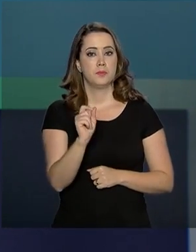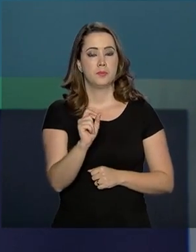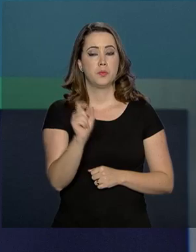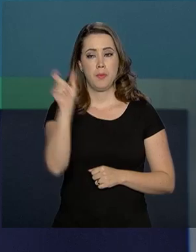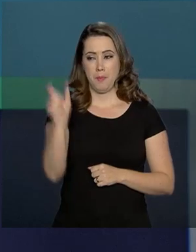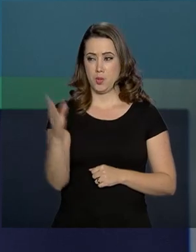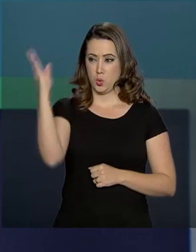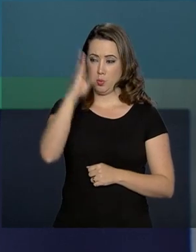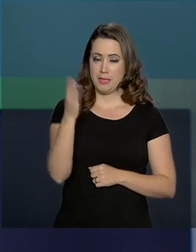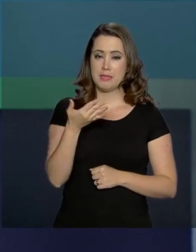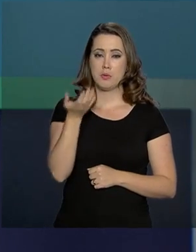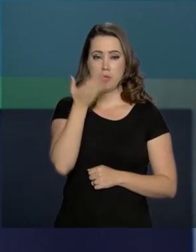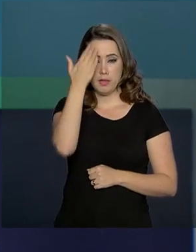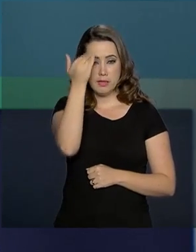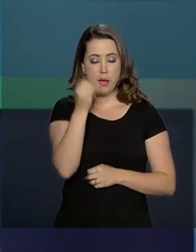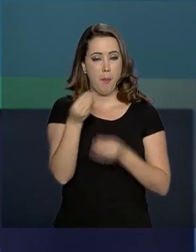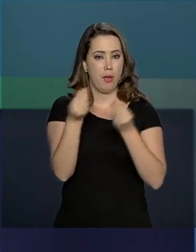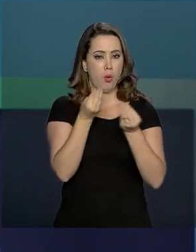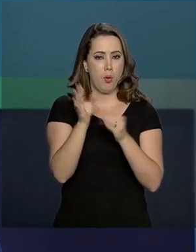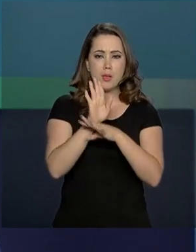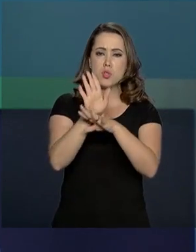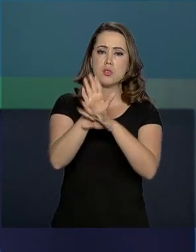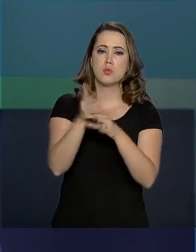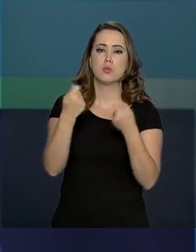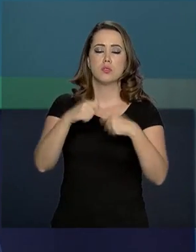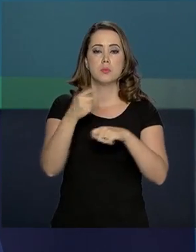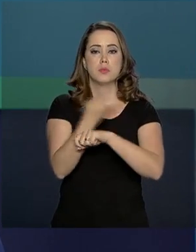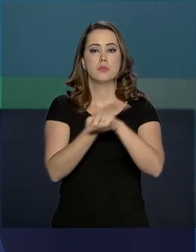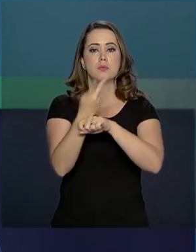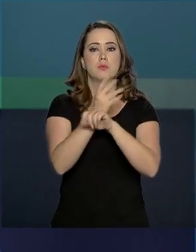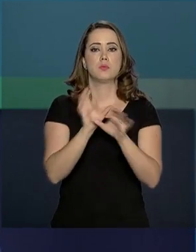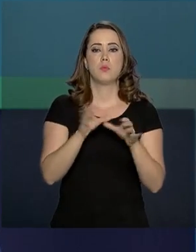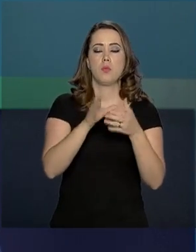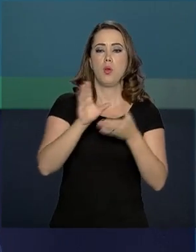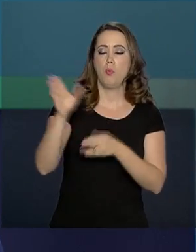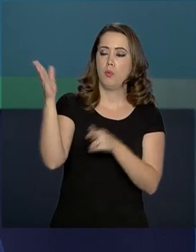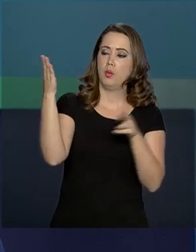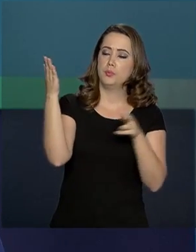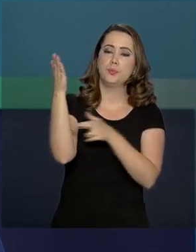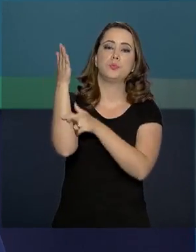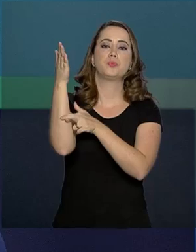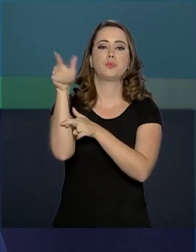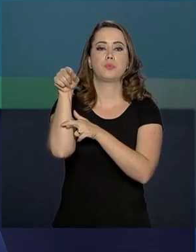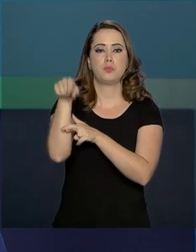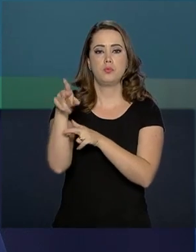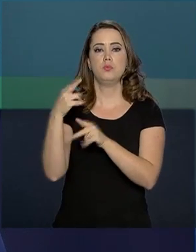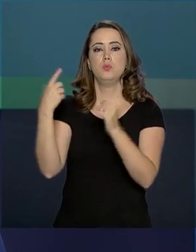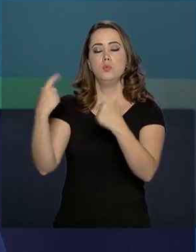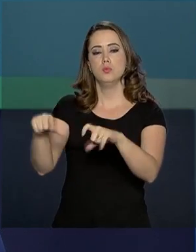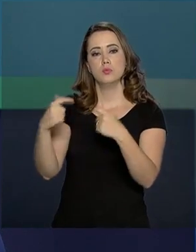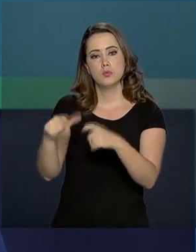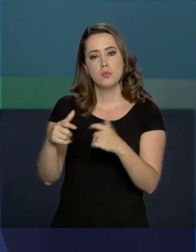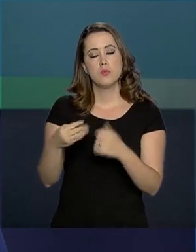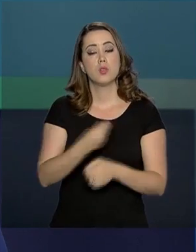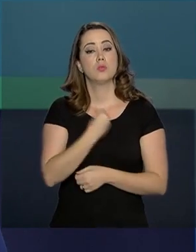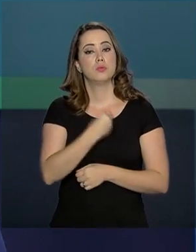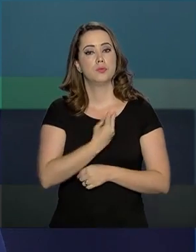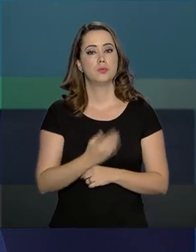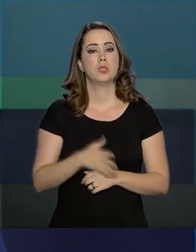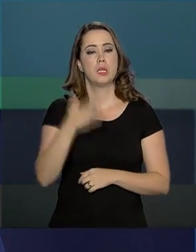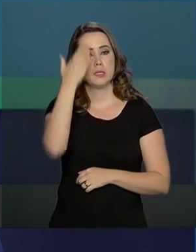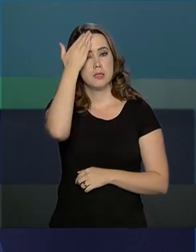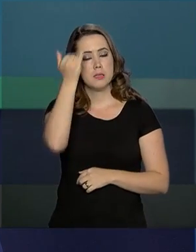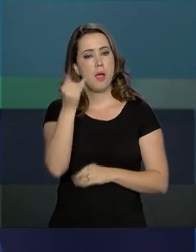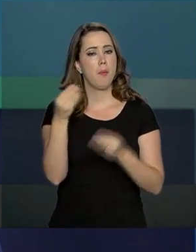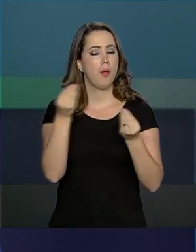que quiser informações sobre esse apoio precisa procurar o consulado responsável pela localidade onde reside.